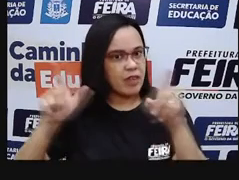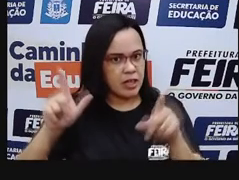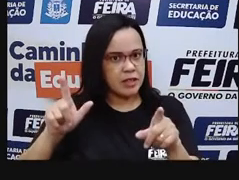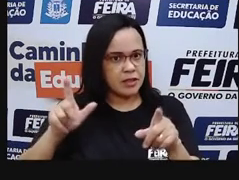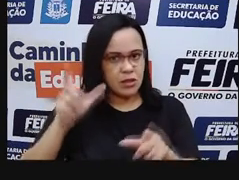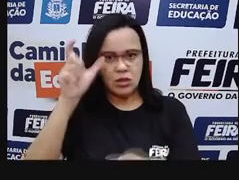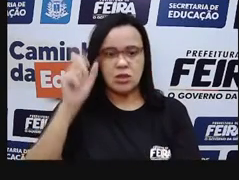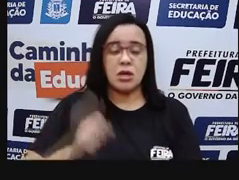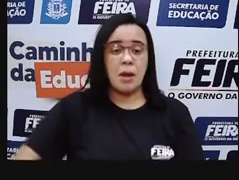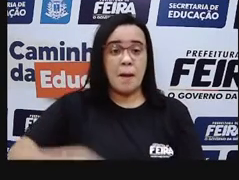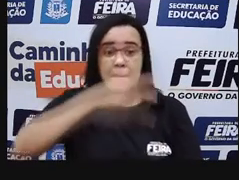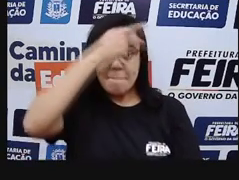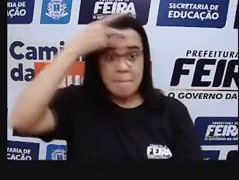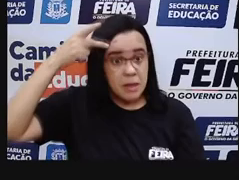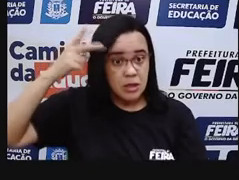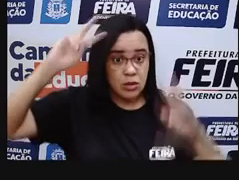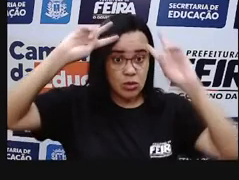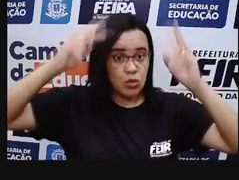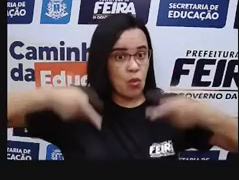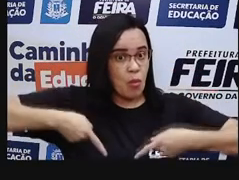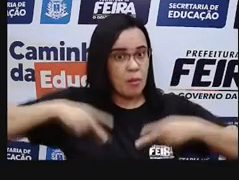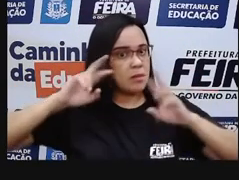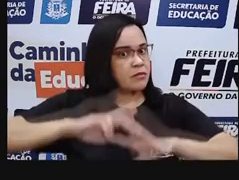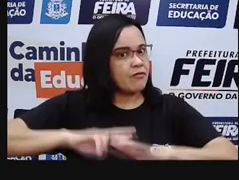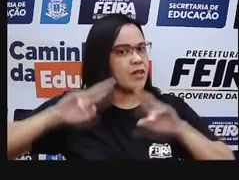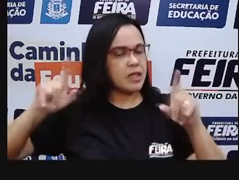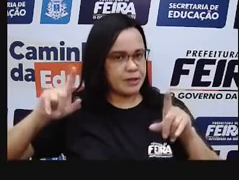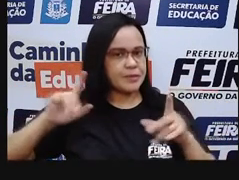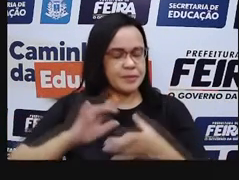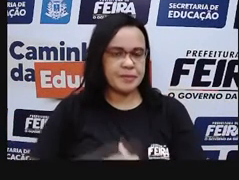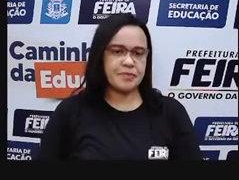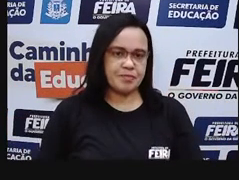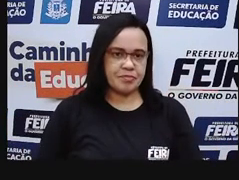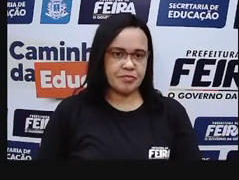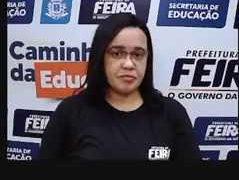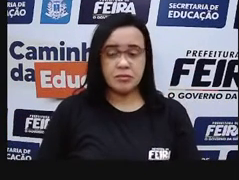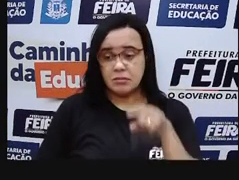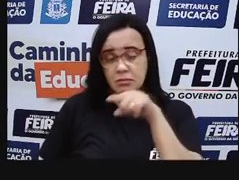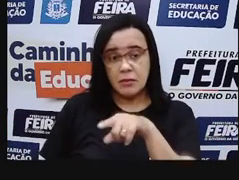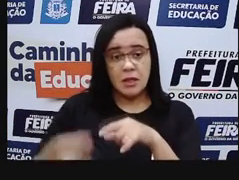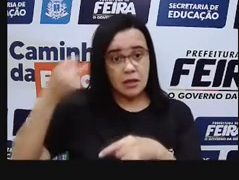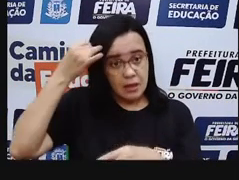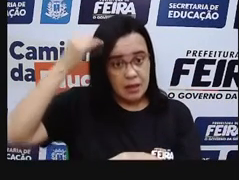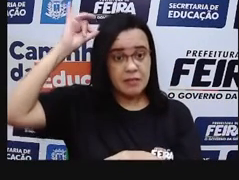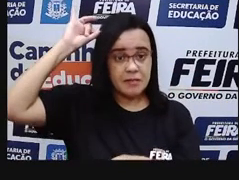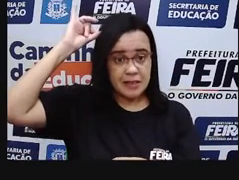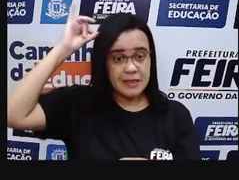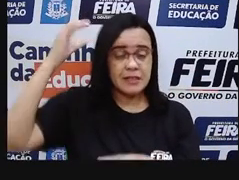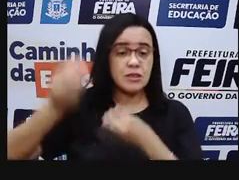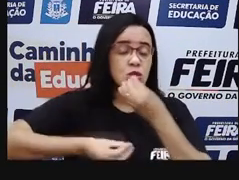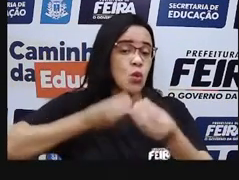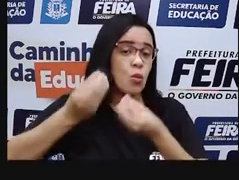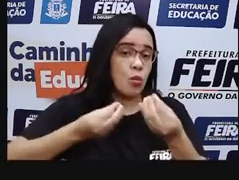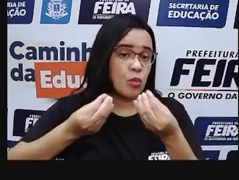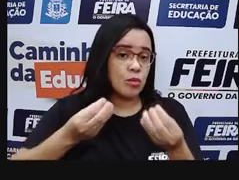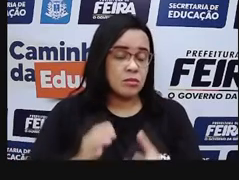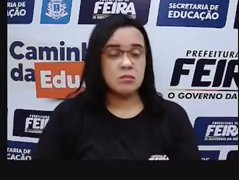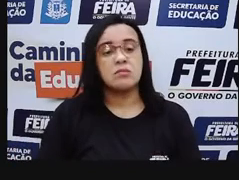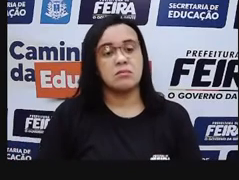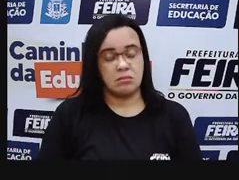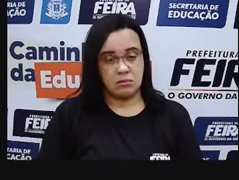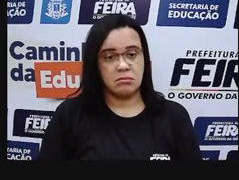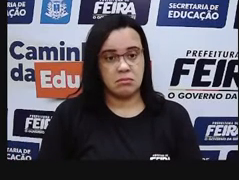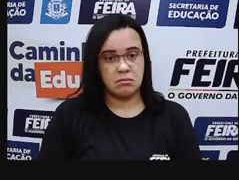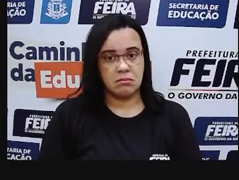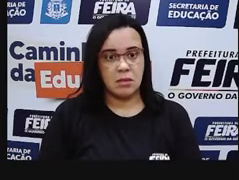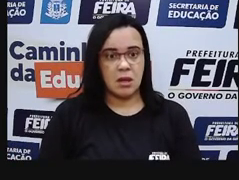chamada de parede online assim e já a varíola quer causada é o vírus né que